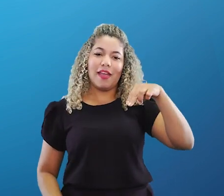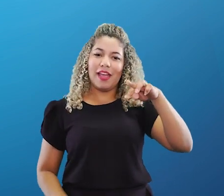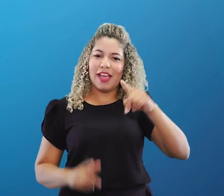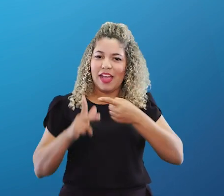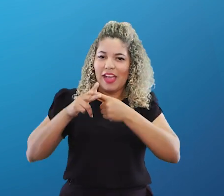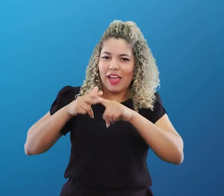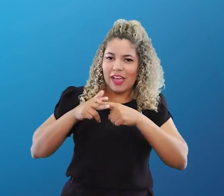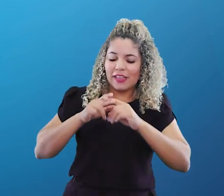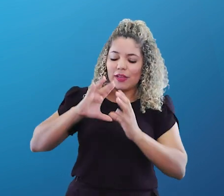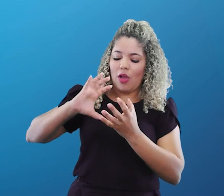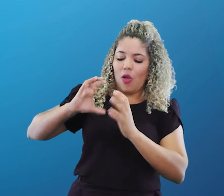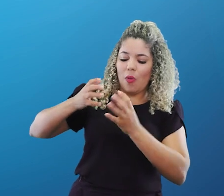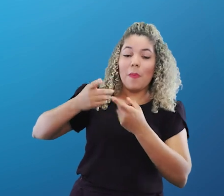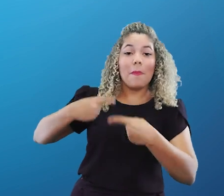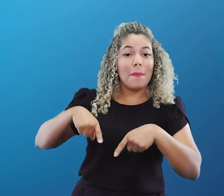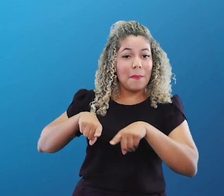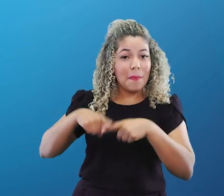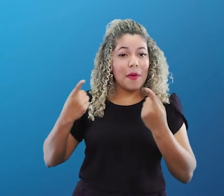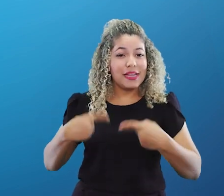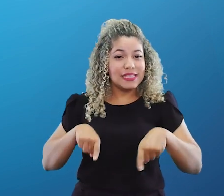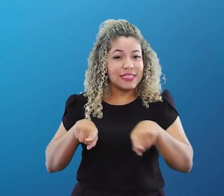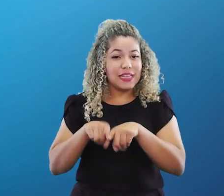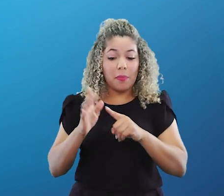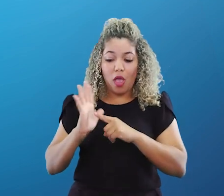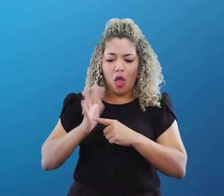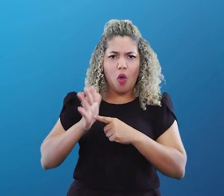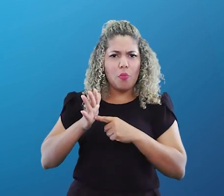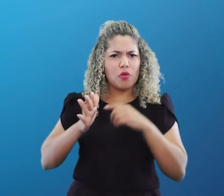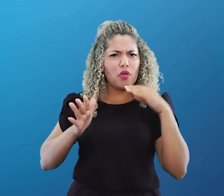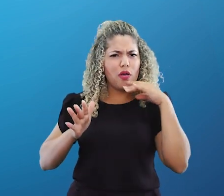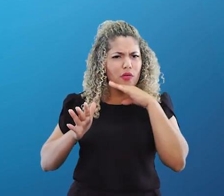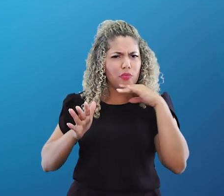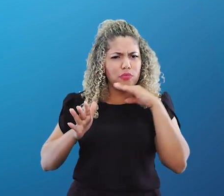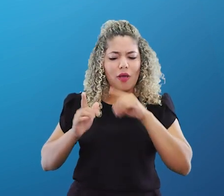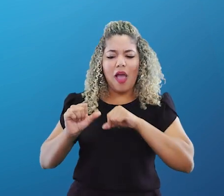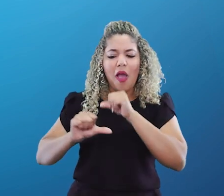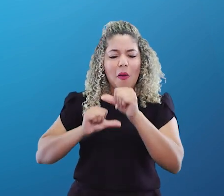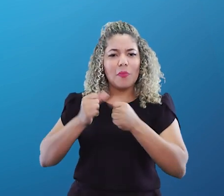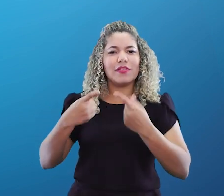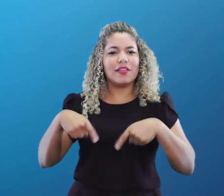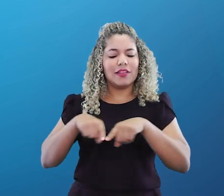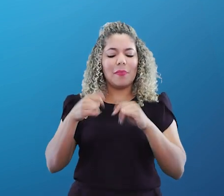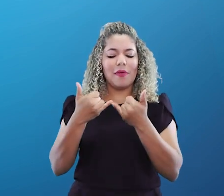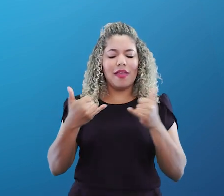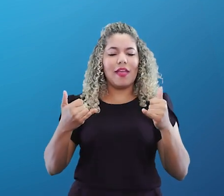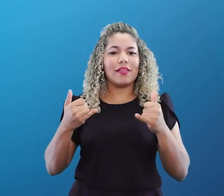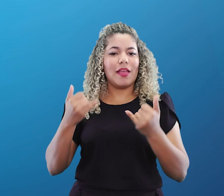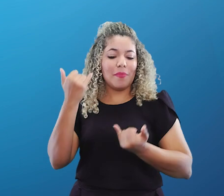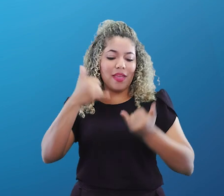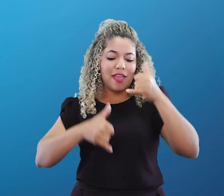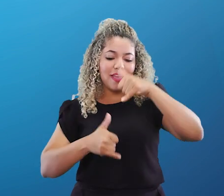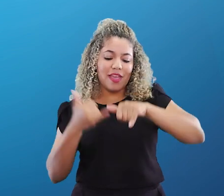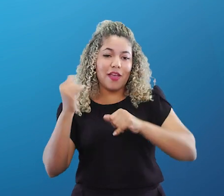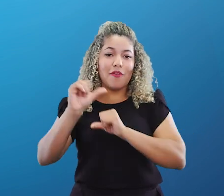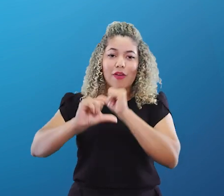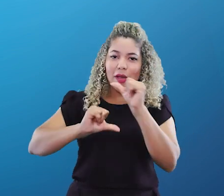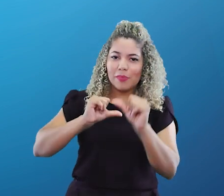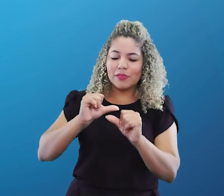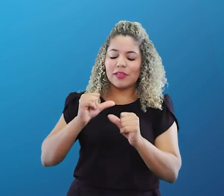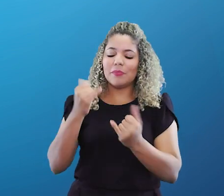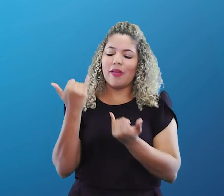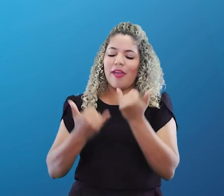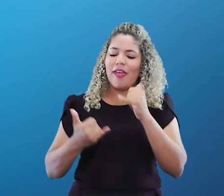das rodas, mas também ele esquenta esse motor. Então temos aí a transformação de energia química em